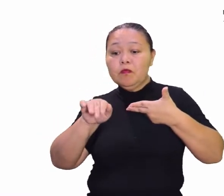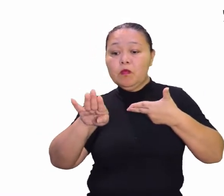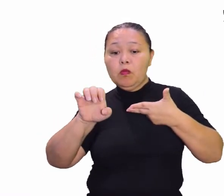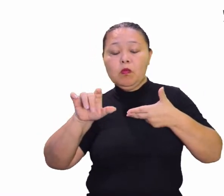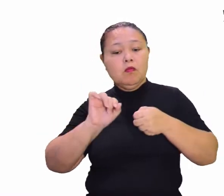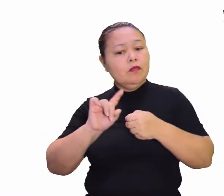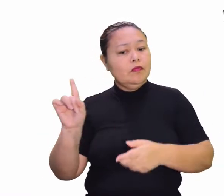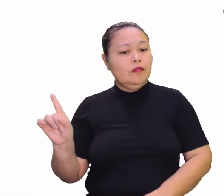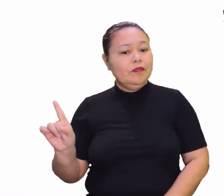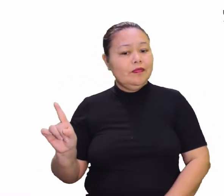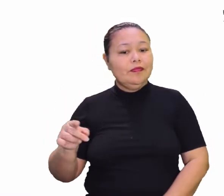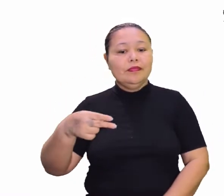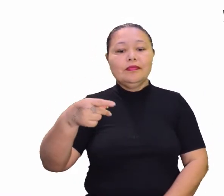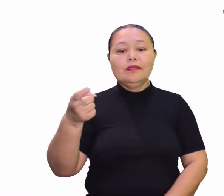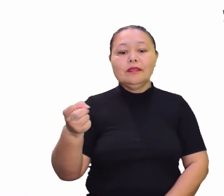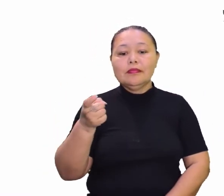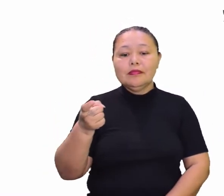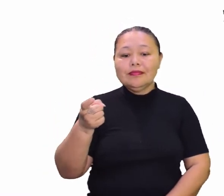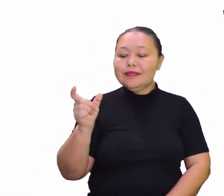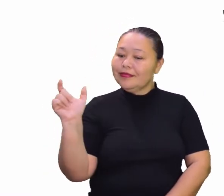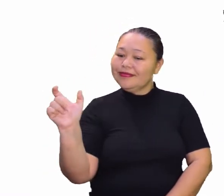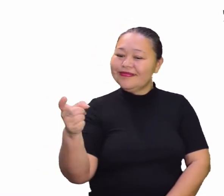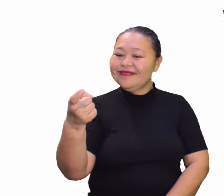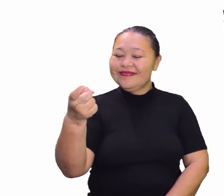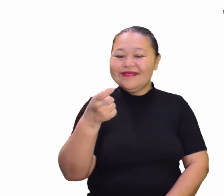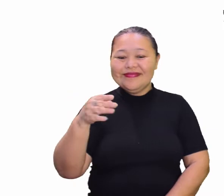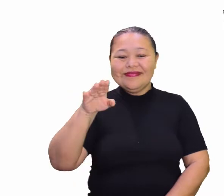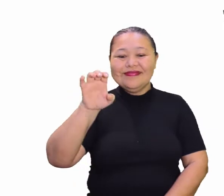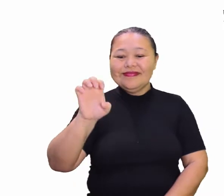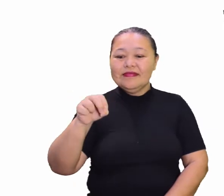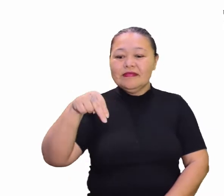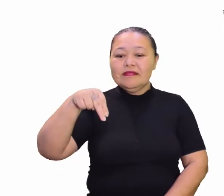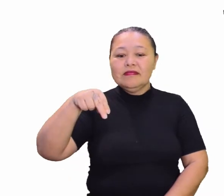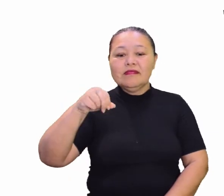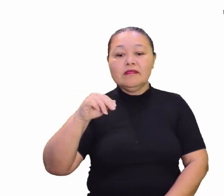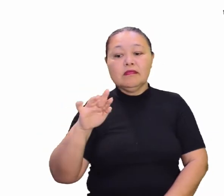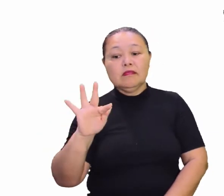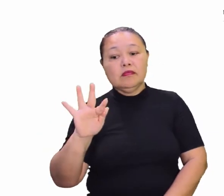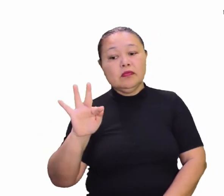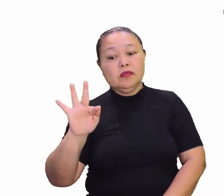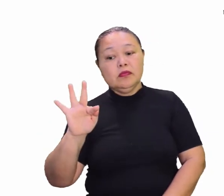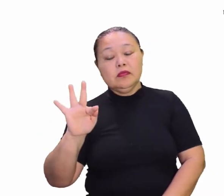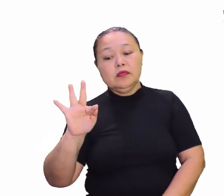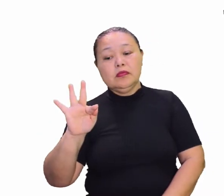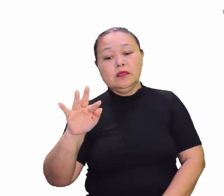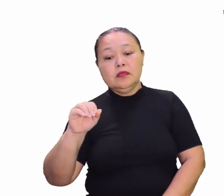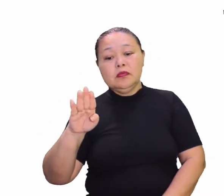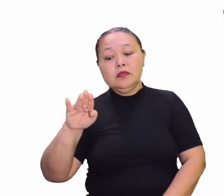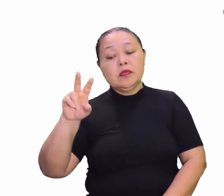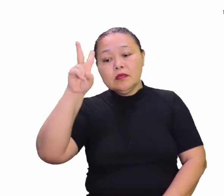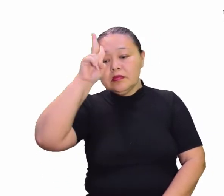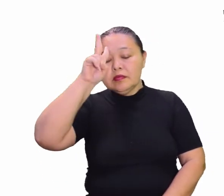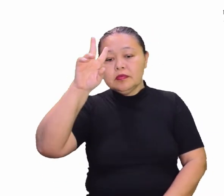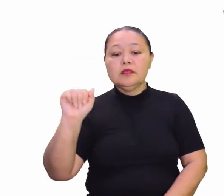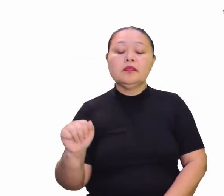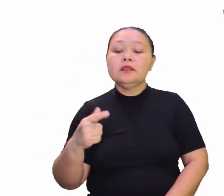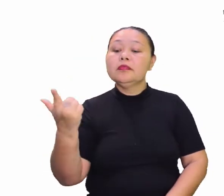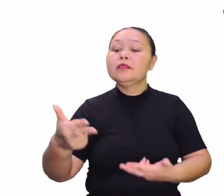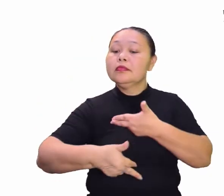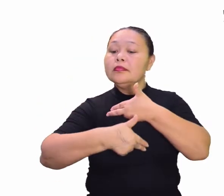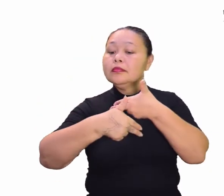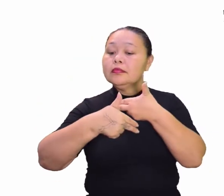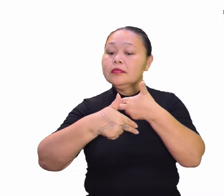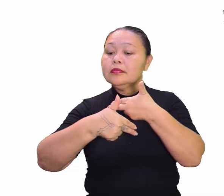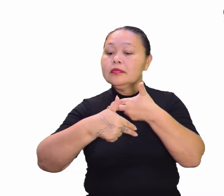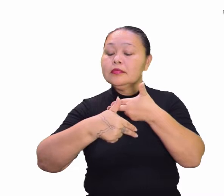xenófobos. Olha aí, Rogério, palavrinha essa aí que tu já vai explicar para o nosso aluno. Não, tu não vai explicar não, tá? Tu só vai relembrar. Fala aí para